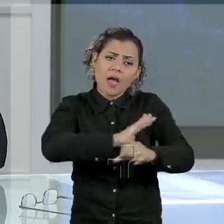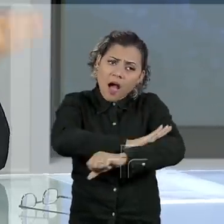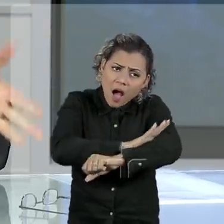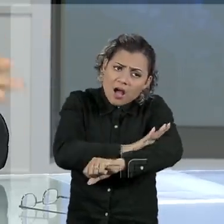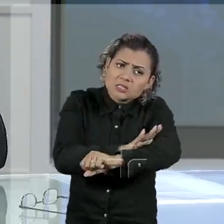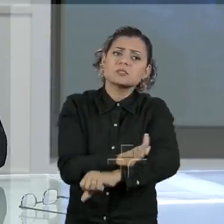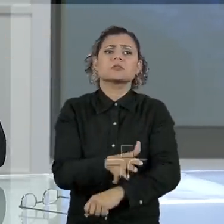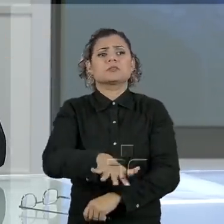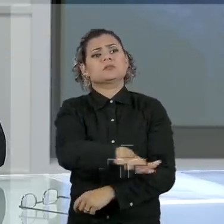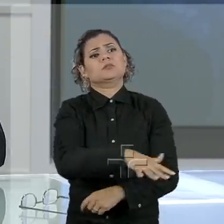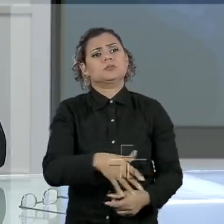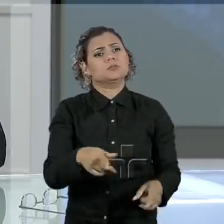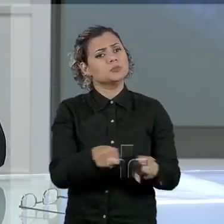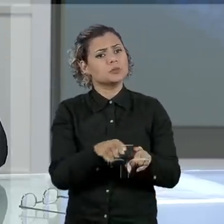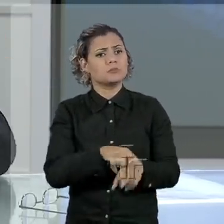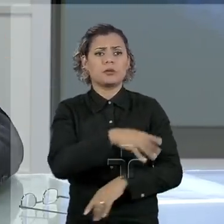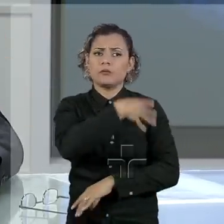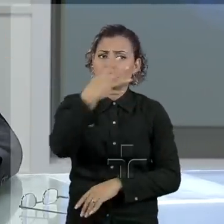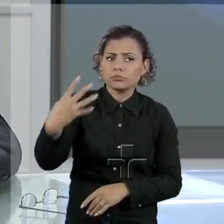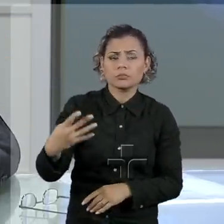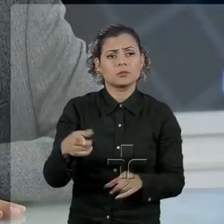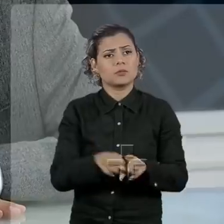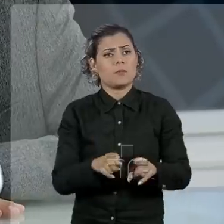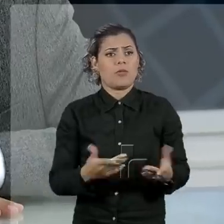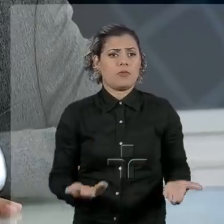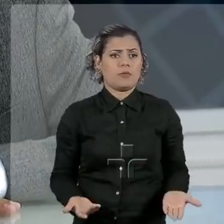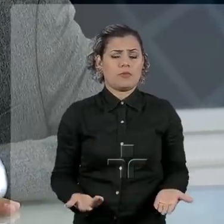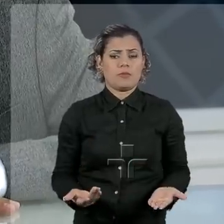que pode ser enquadrado dentro dela.